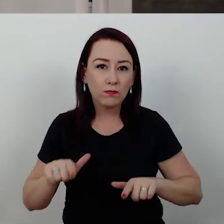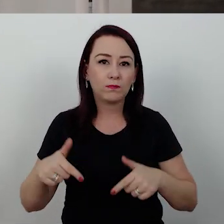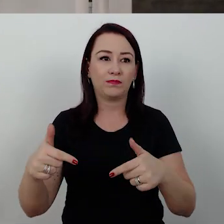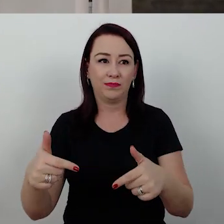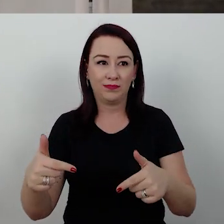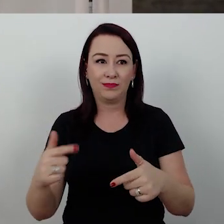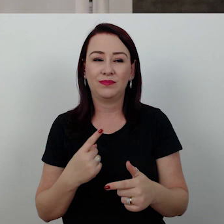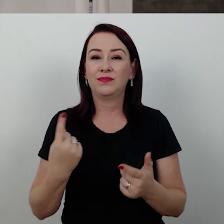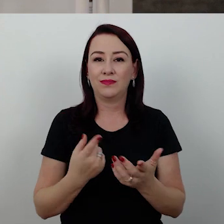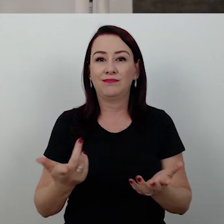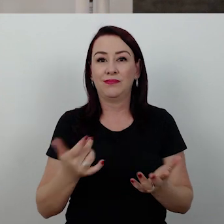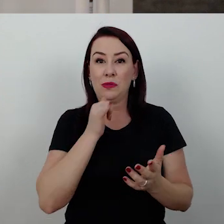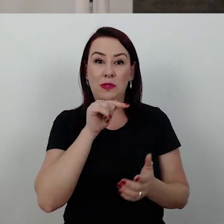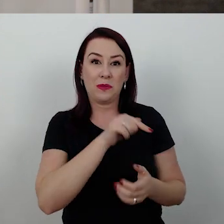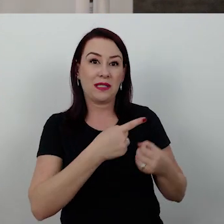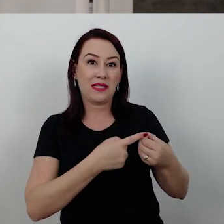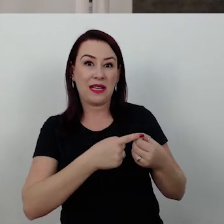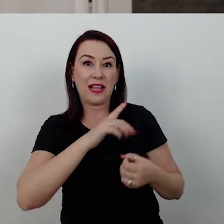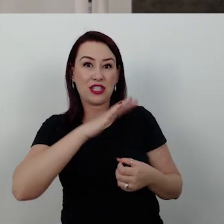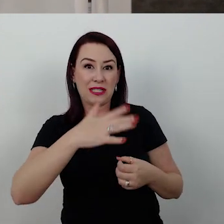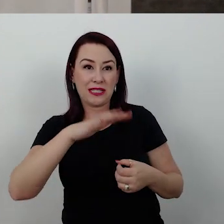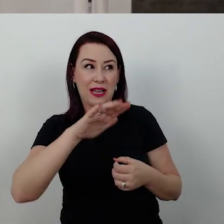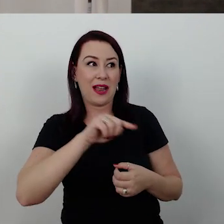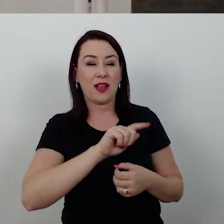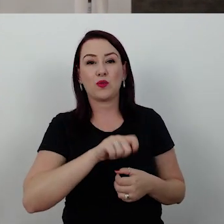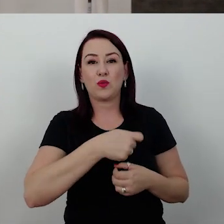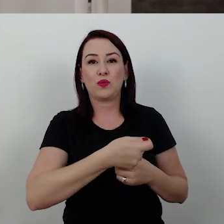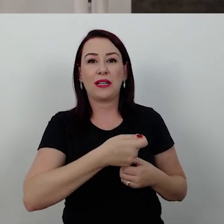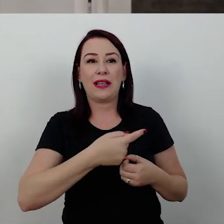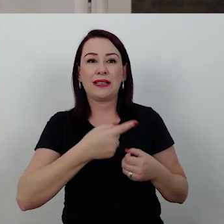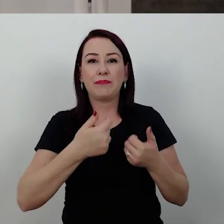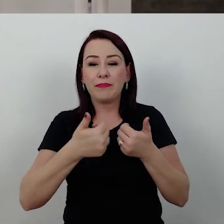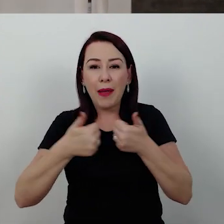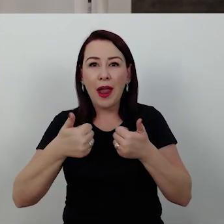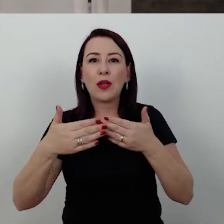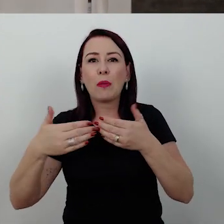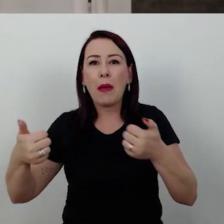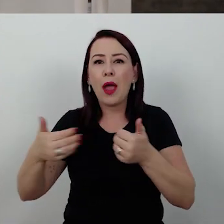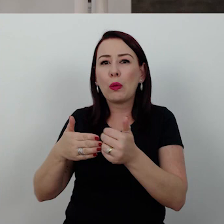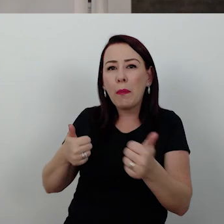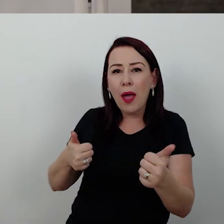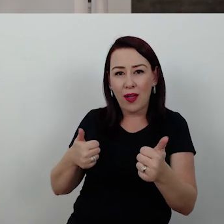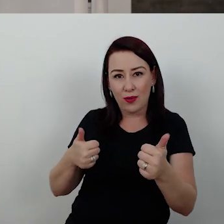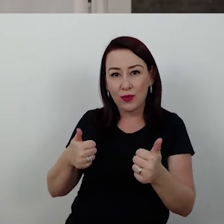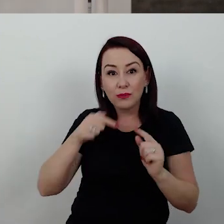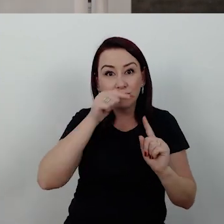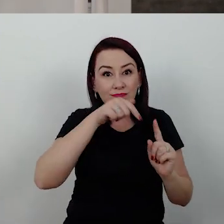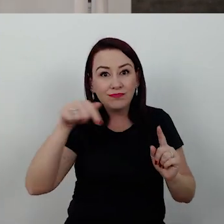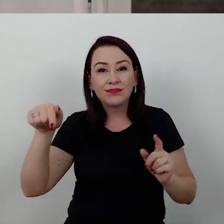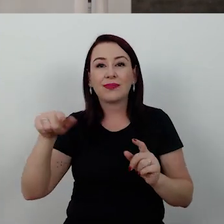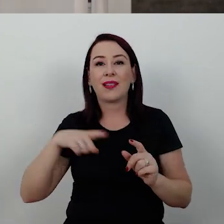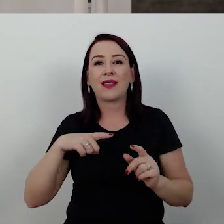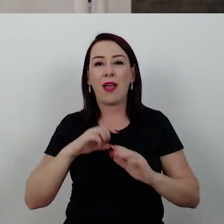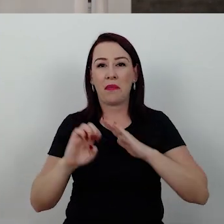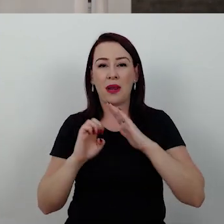E estimulando Santos nesse sentido, né, de cidades irmãs ali, com filmes commissions e tal, essas